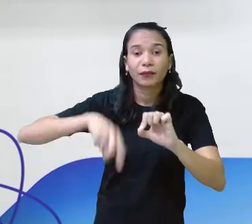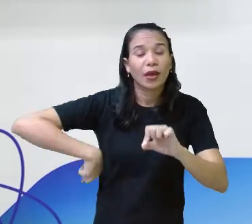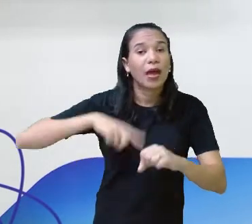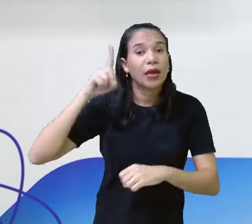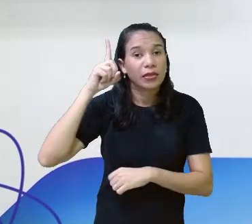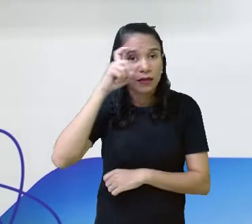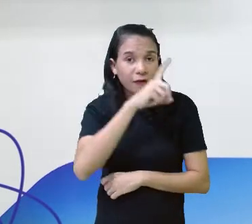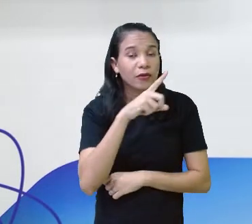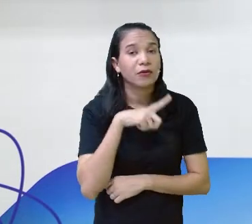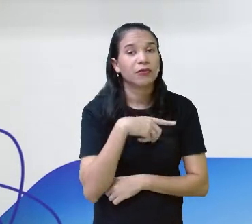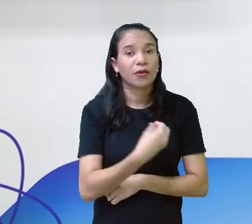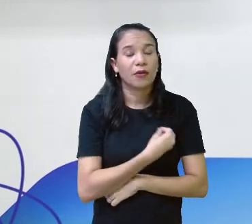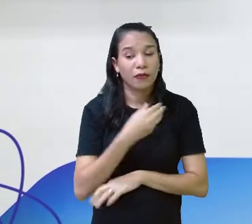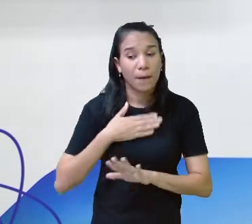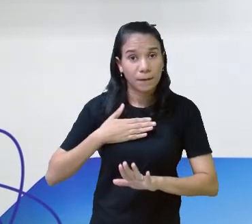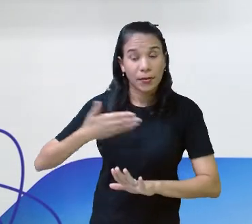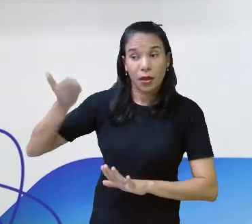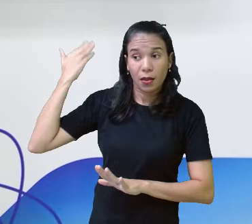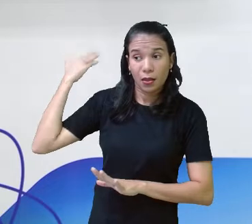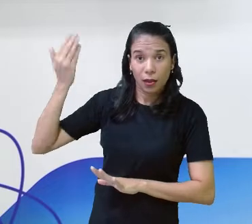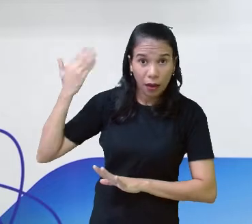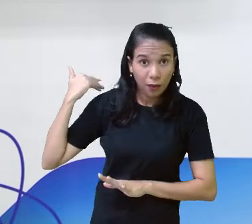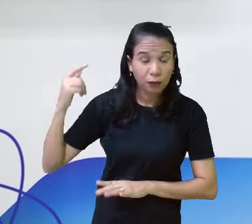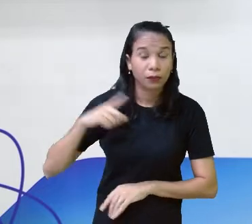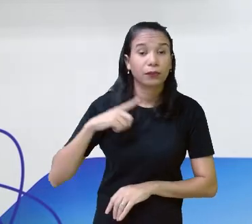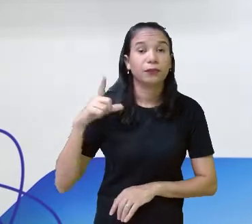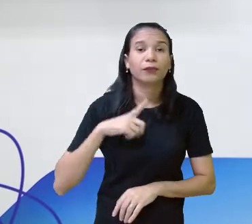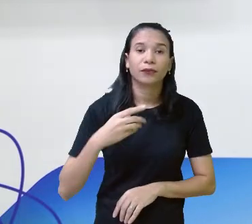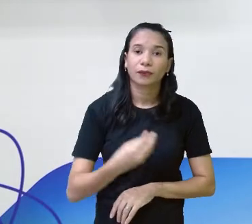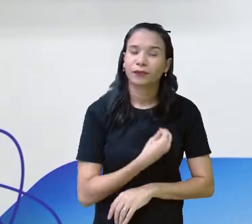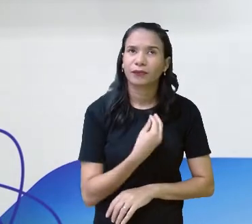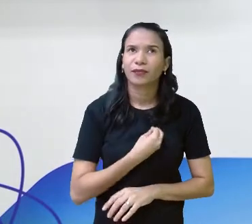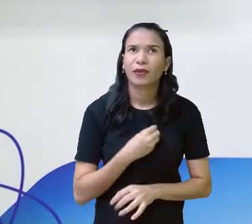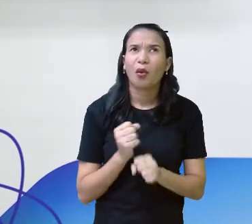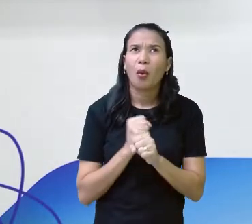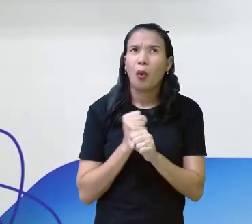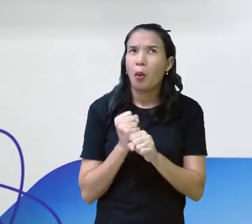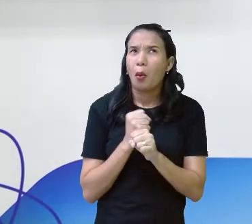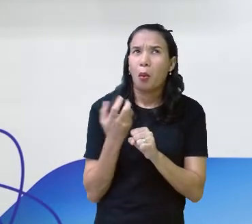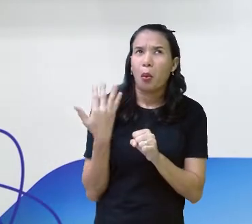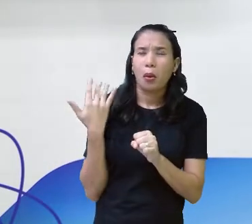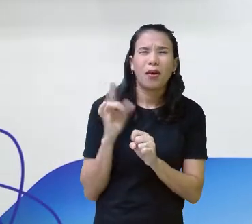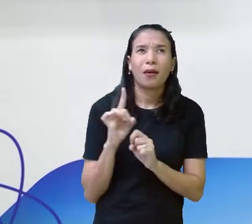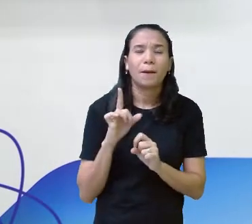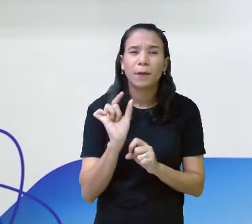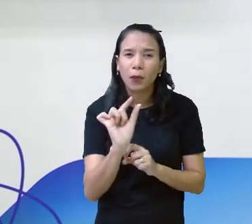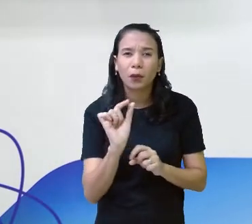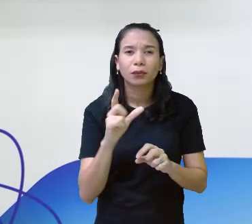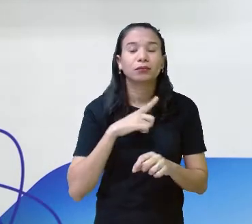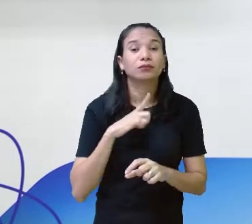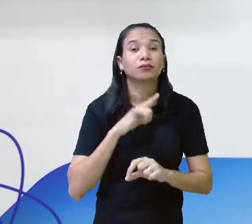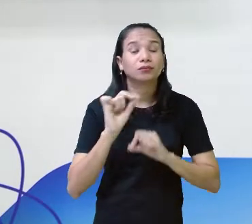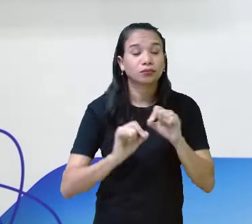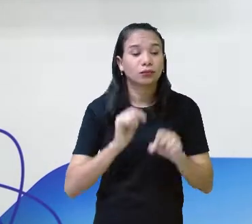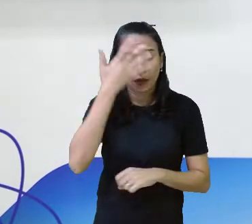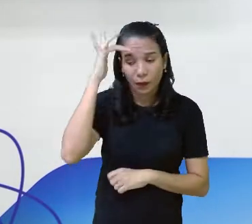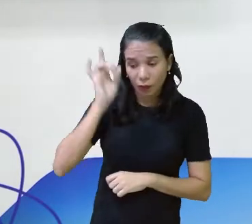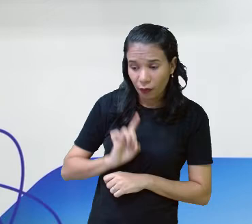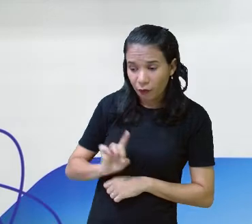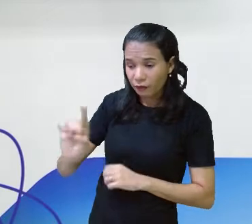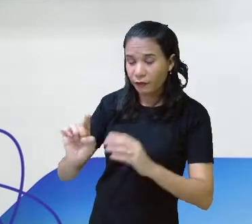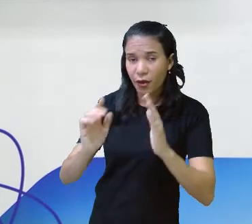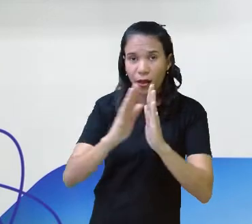mais difícil. No meu tempo, né, faz um pouquinho de tempo, assim, não muito, mas alguns. A gente tinha aqui na